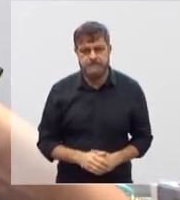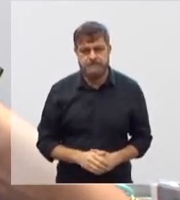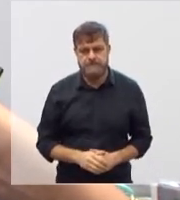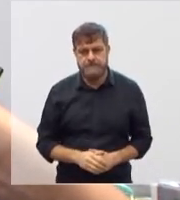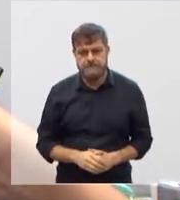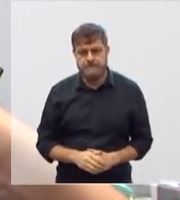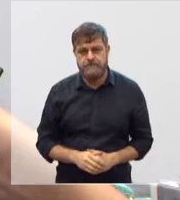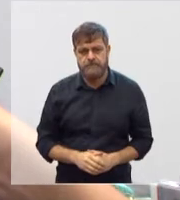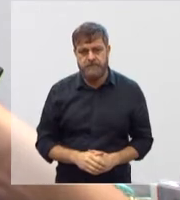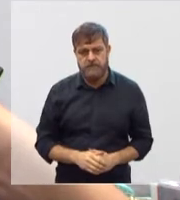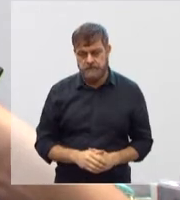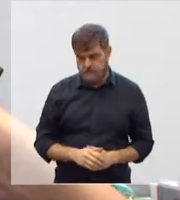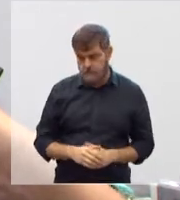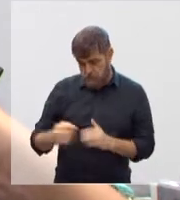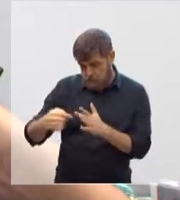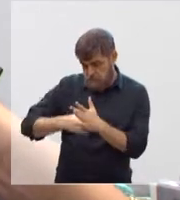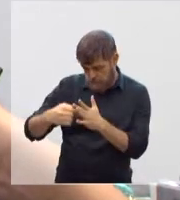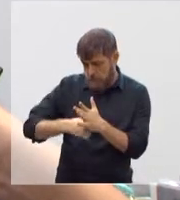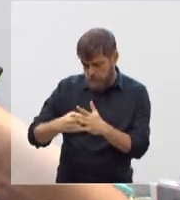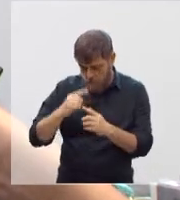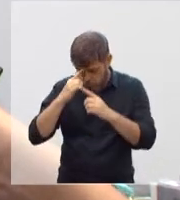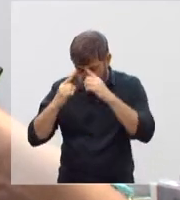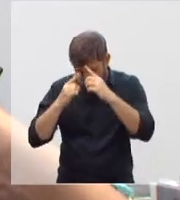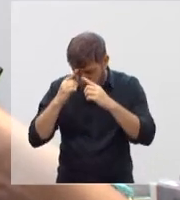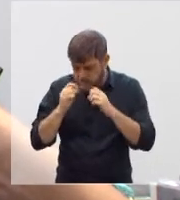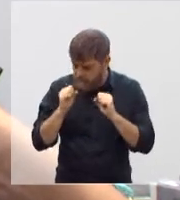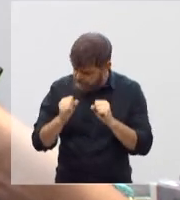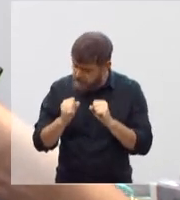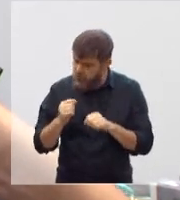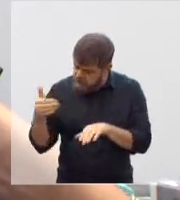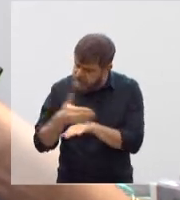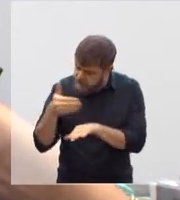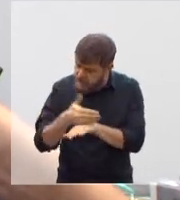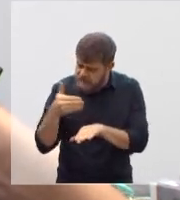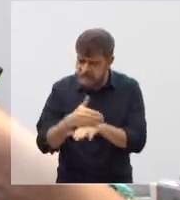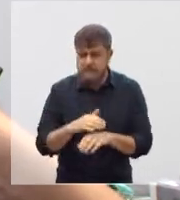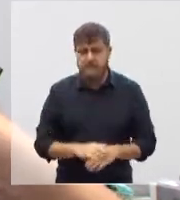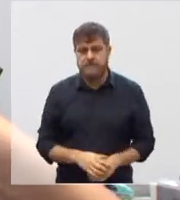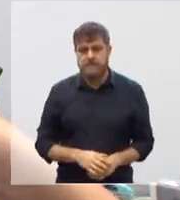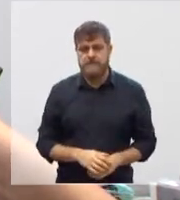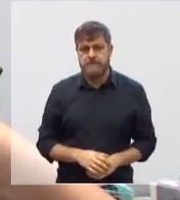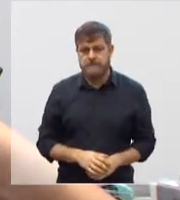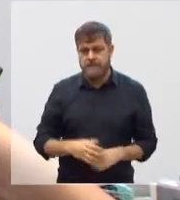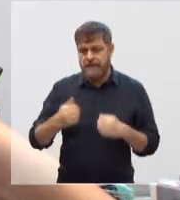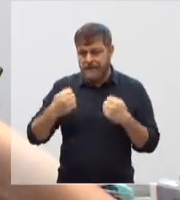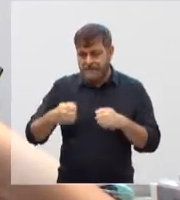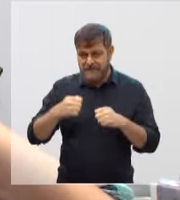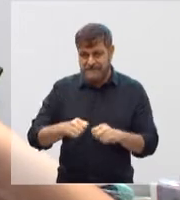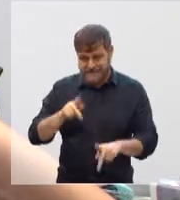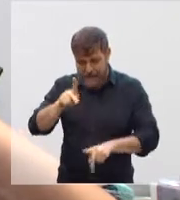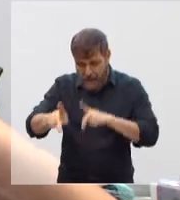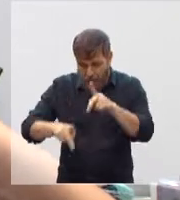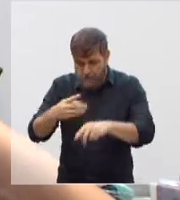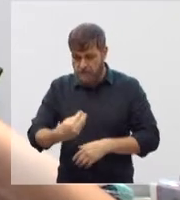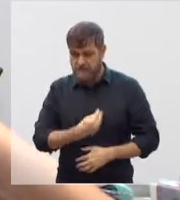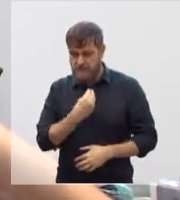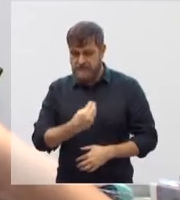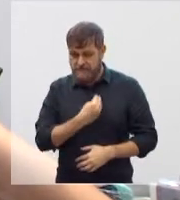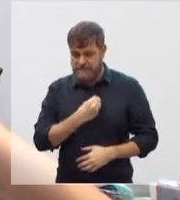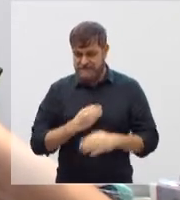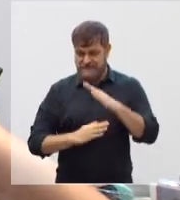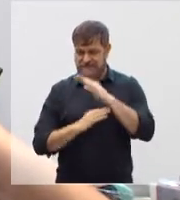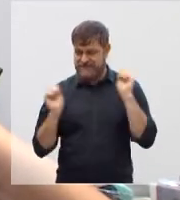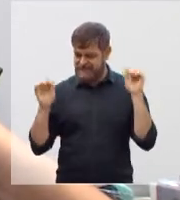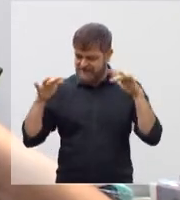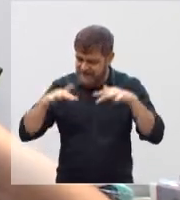célere resposta para os seus questionamentos, para a sua participação. Então, sem dúvida, nós precisamos de maior